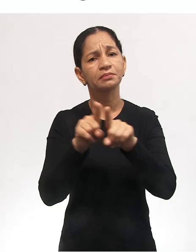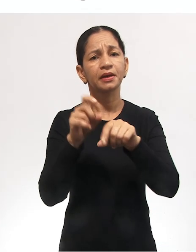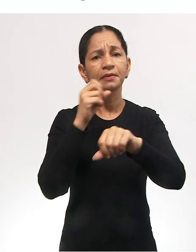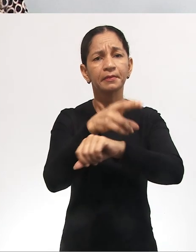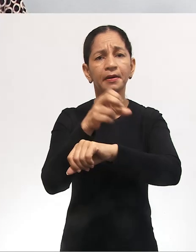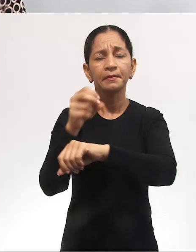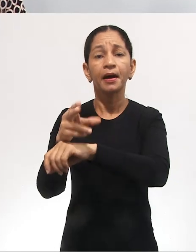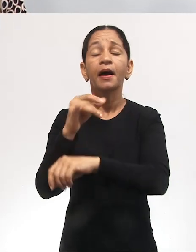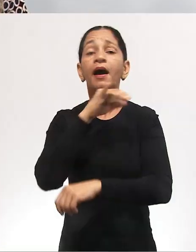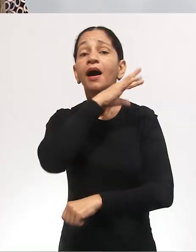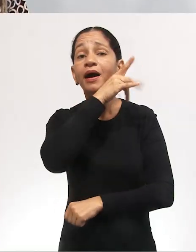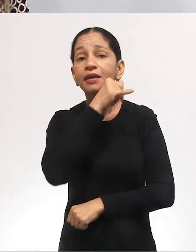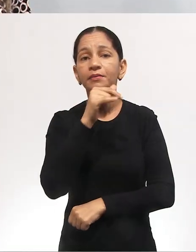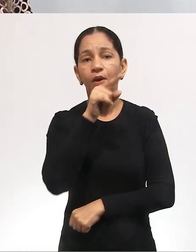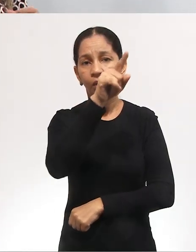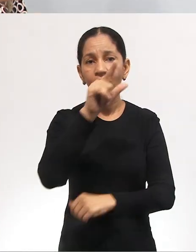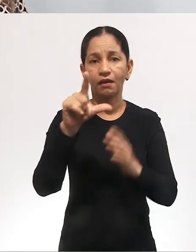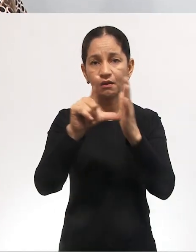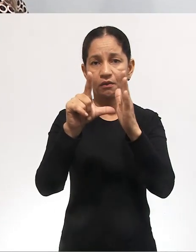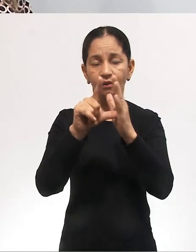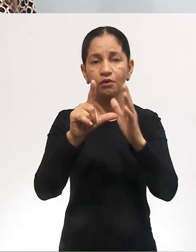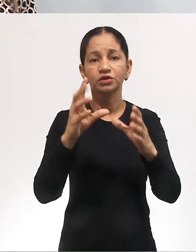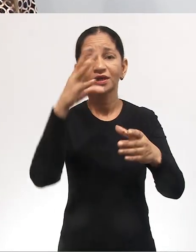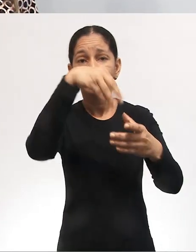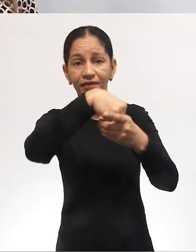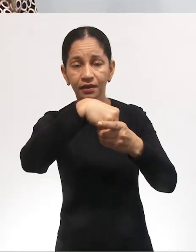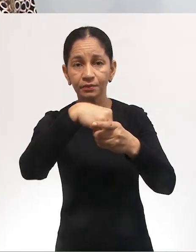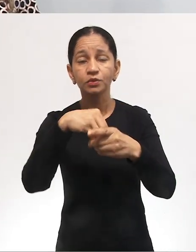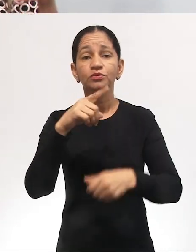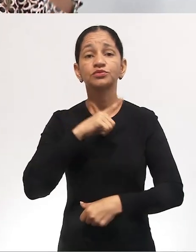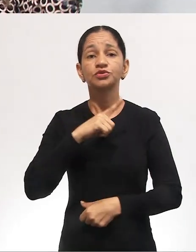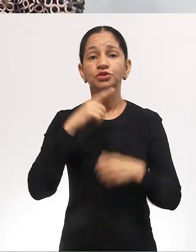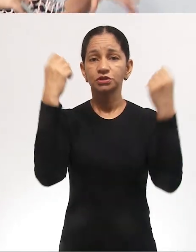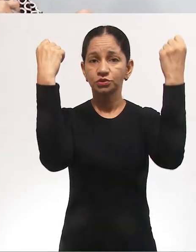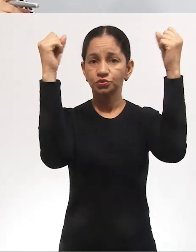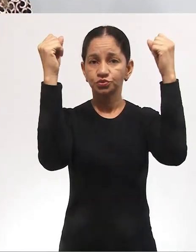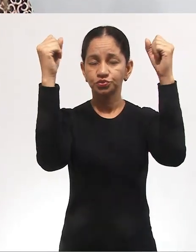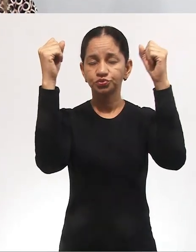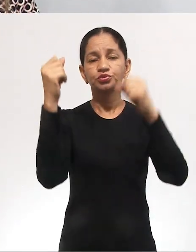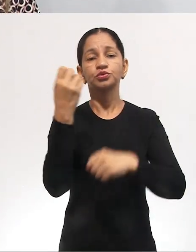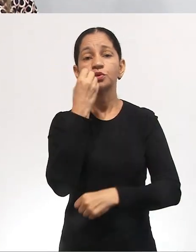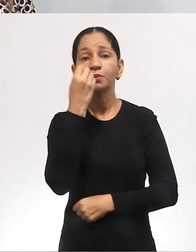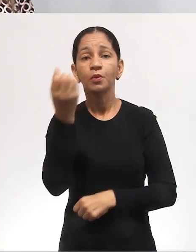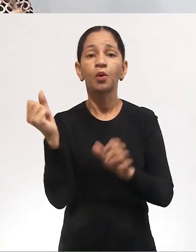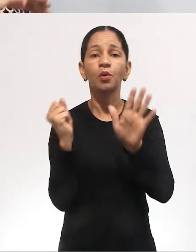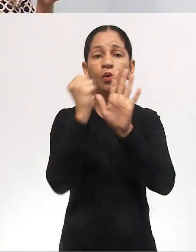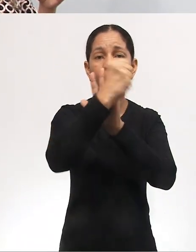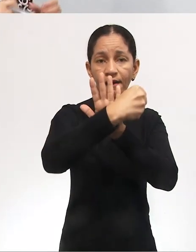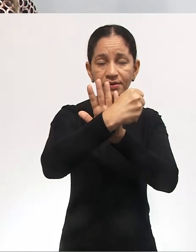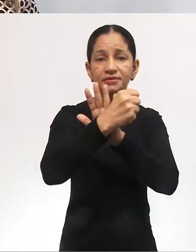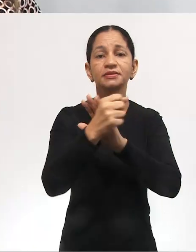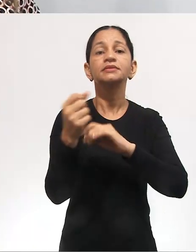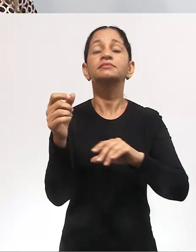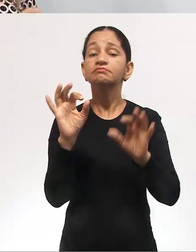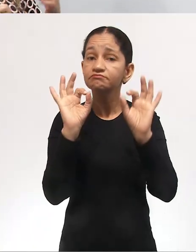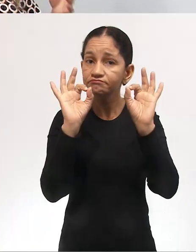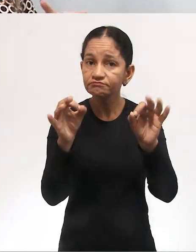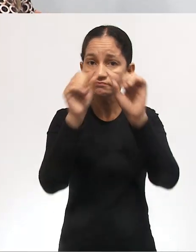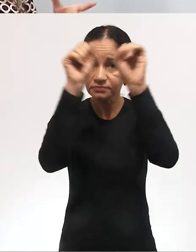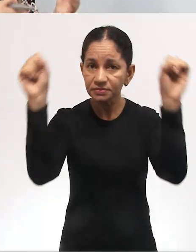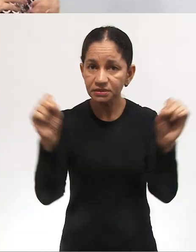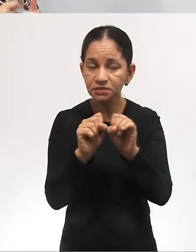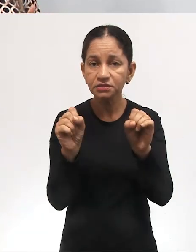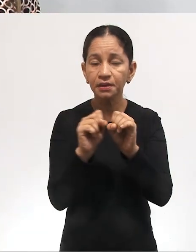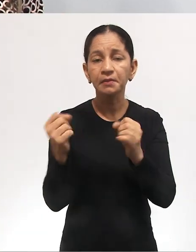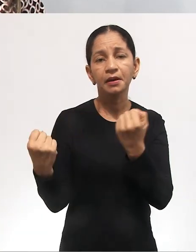suplementação animal, onde nós tínhamos ginástica laboral em uma empresa do Sistema S. O que acontece?